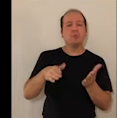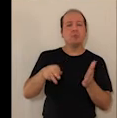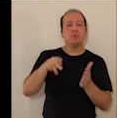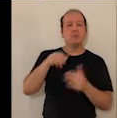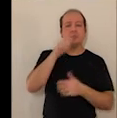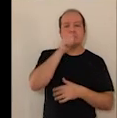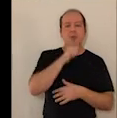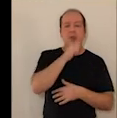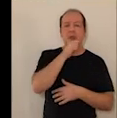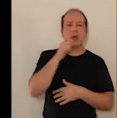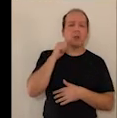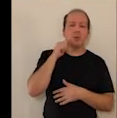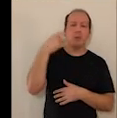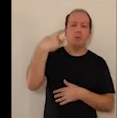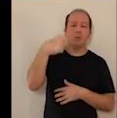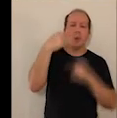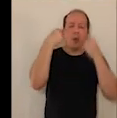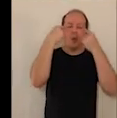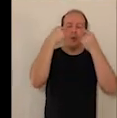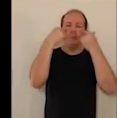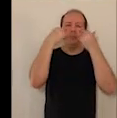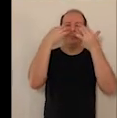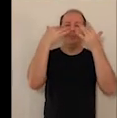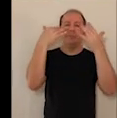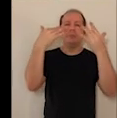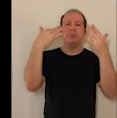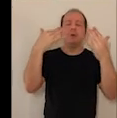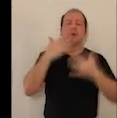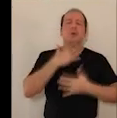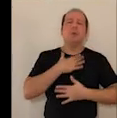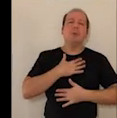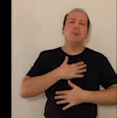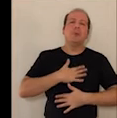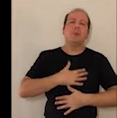Seus olhos transpiram virtude, Pombinha.